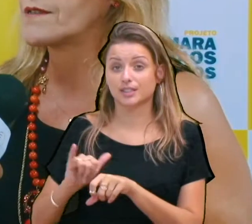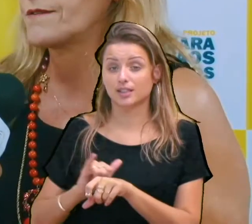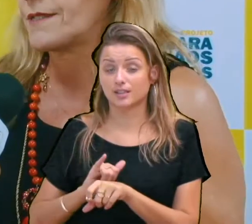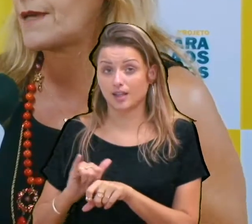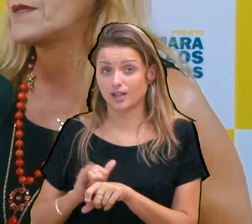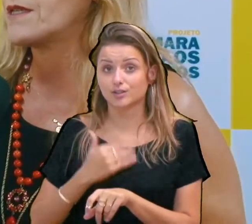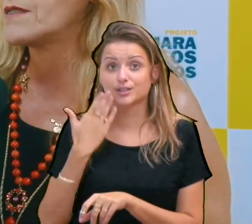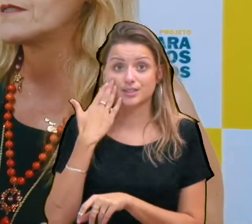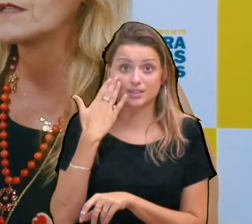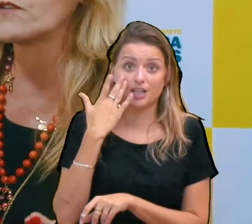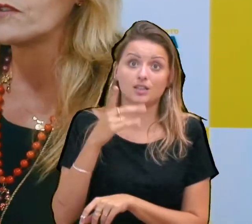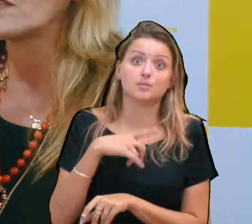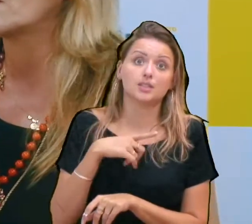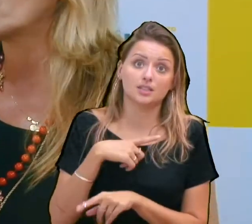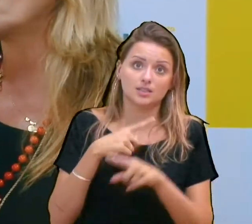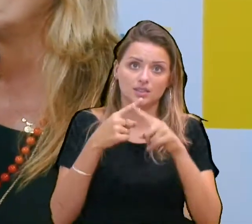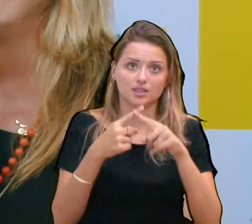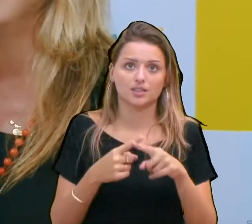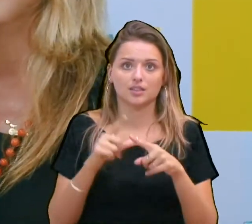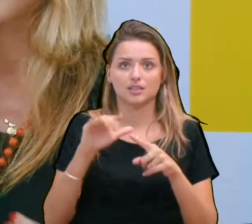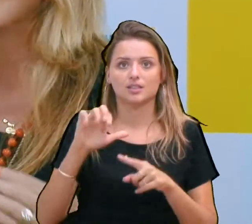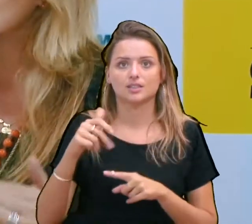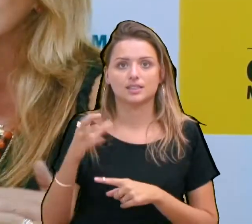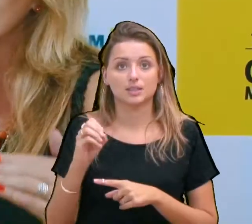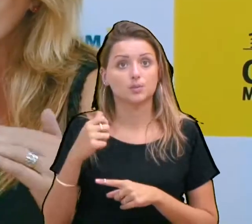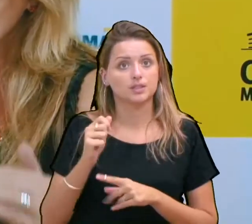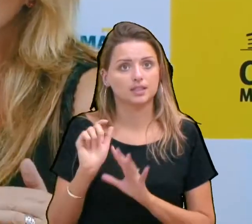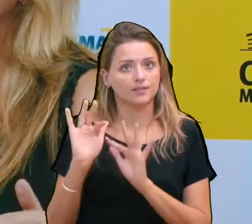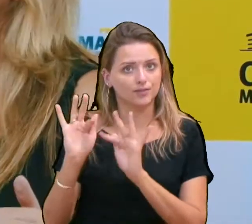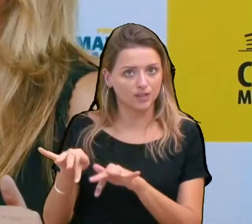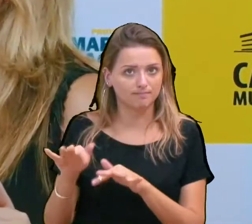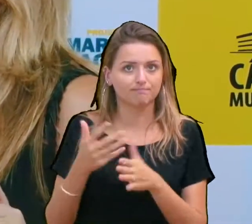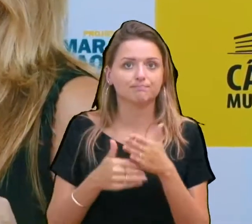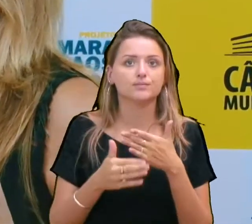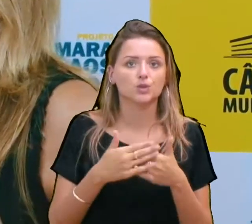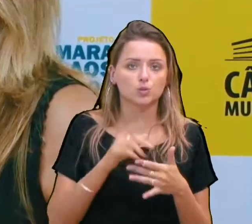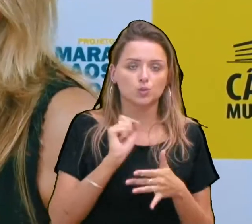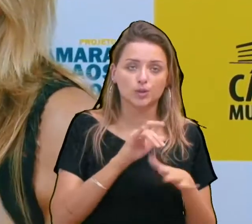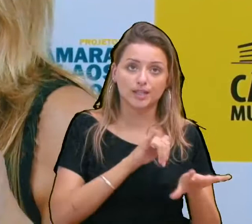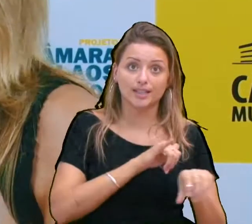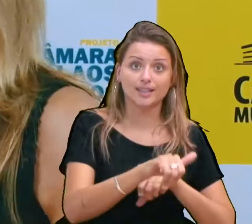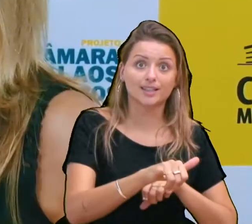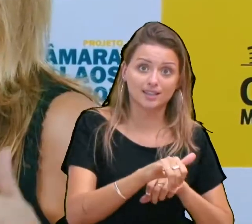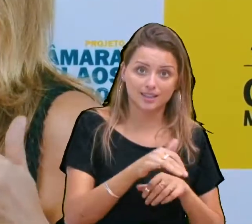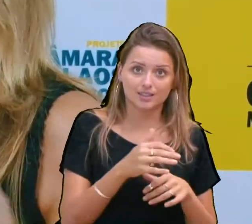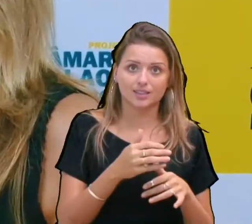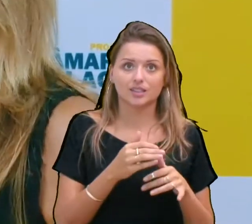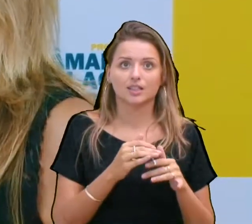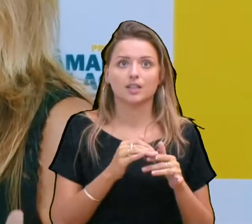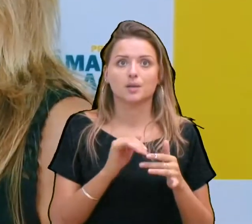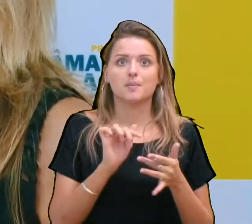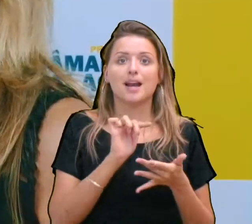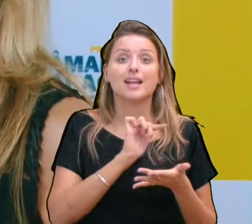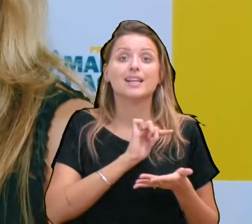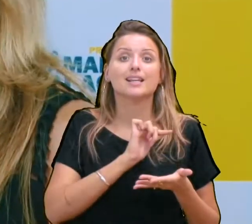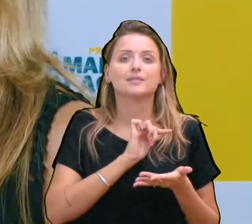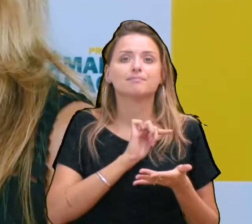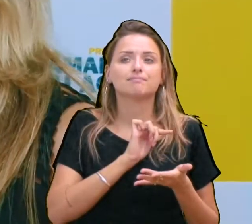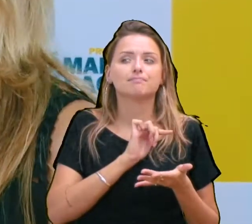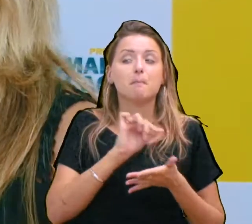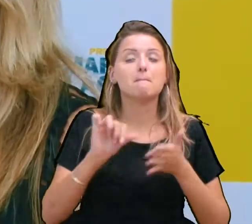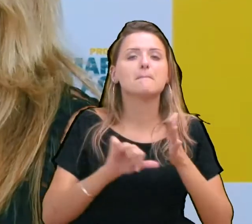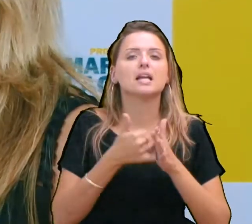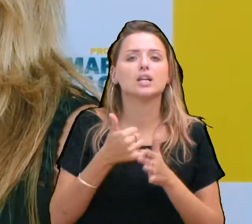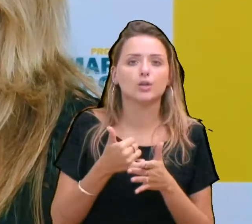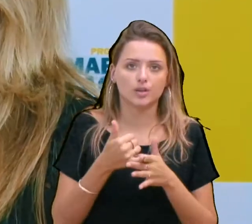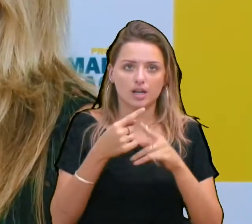gente sabe que existem, a gente tem que coibir. Tudo que a gente puder fazer para ir limpando esse cenário, nós temos que